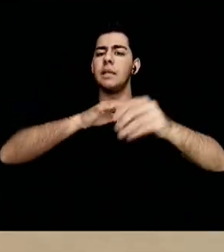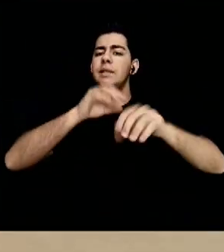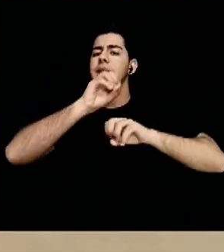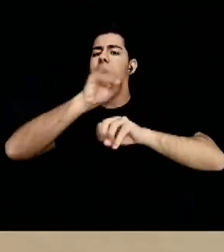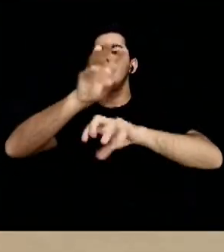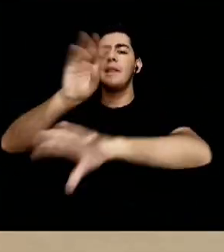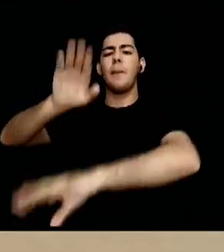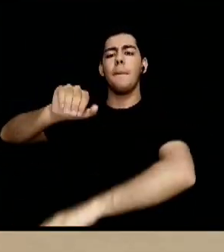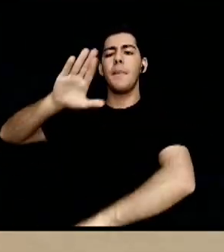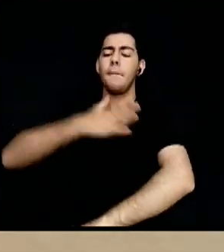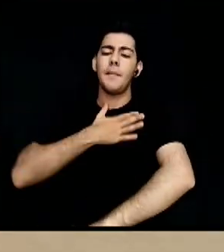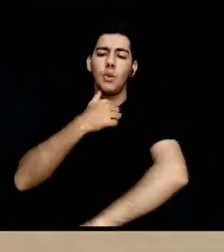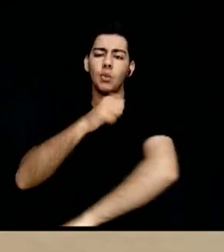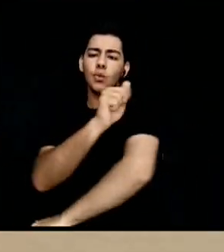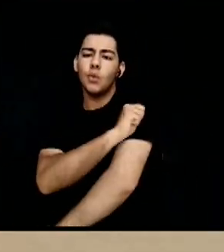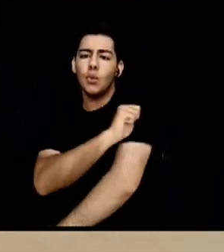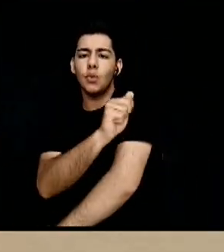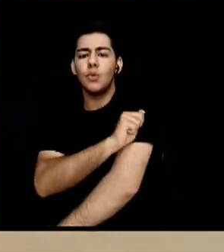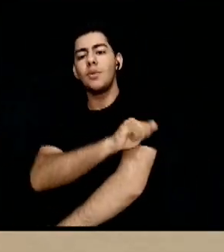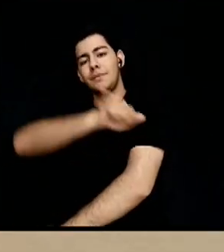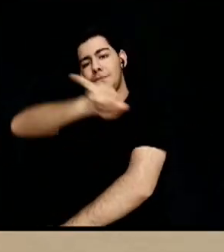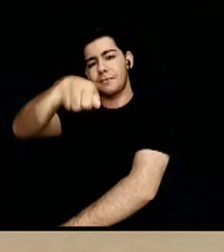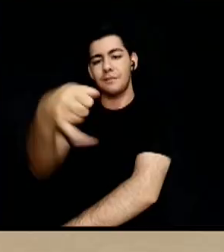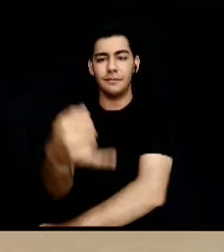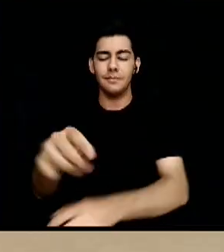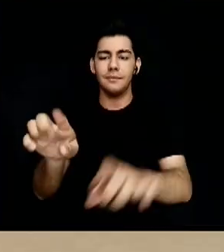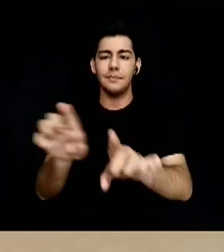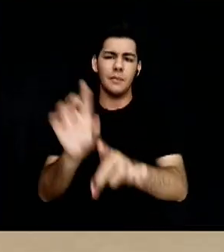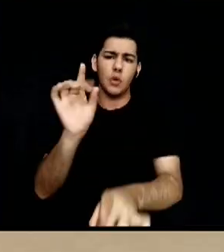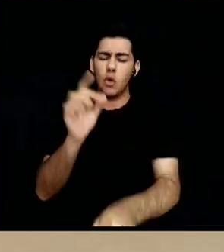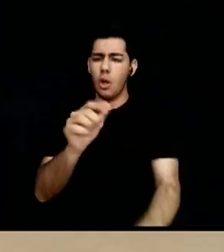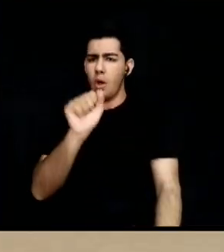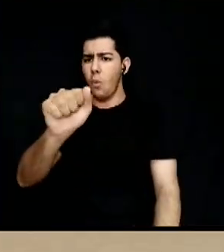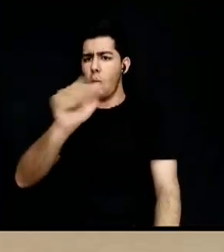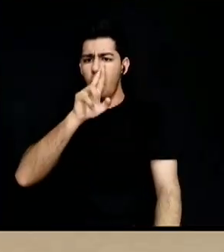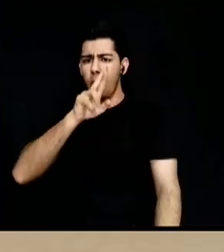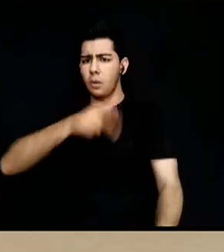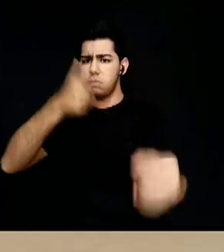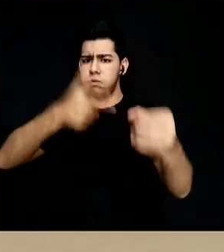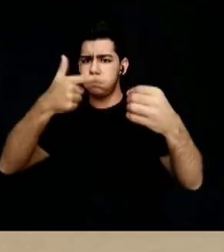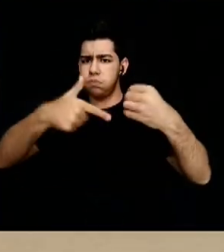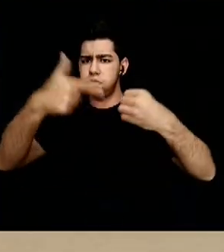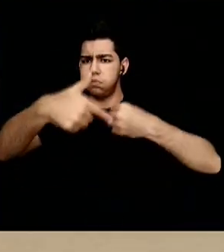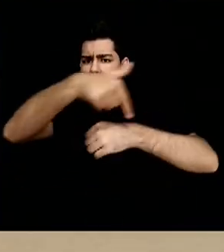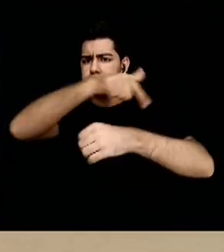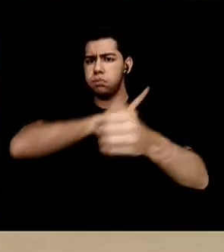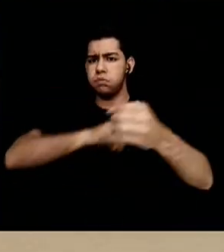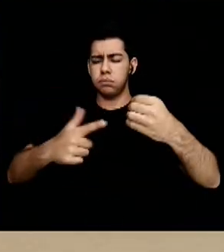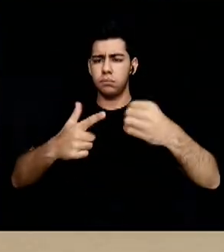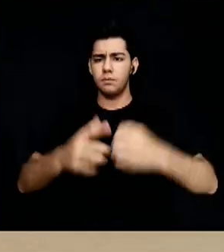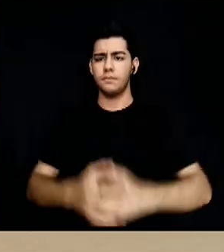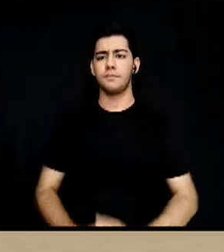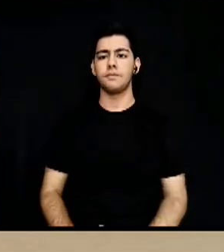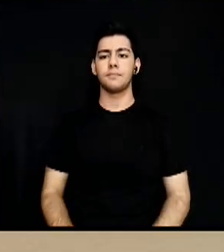para aproveitar. Maravilha. Deixa eu só secar rapidinho para a gente passar para outra parte.